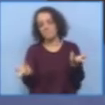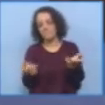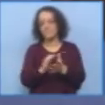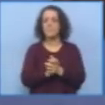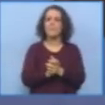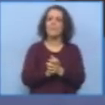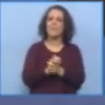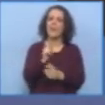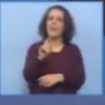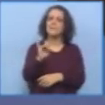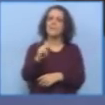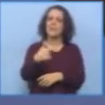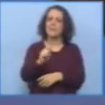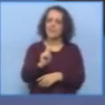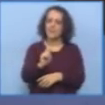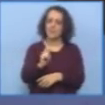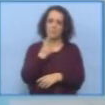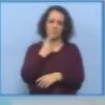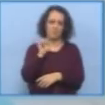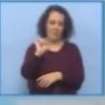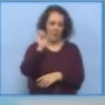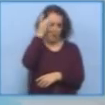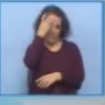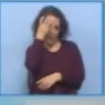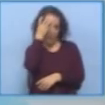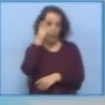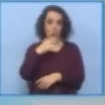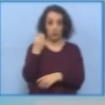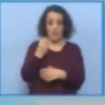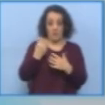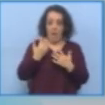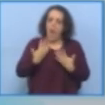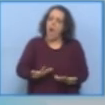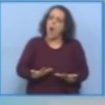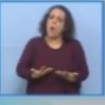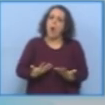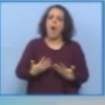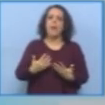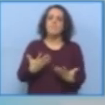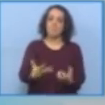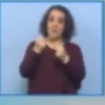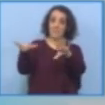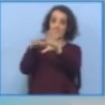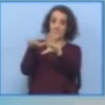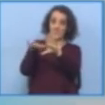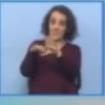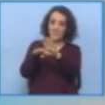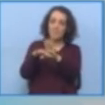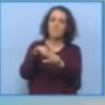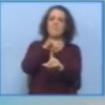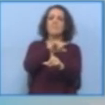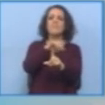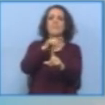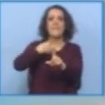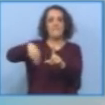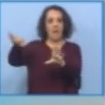Elisete, acha que hoje os jovens ou aqueles que participam nas jornadas se corre o risco de as viver um bocadinho mais pela superficialidade?